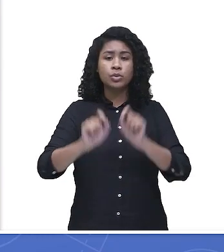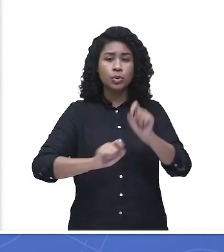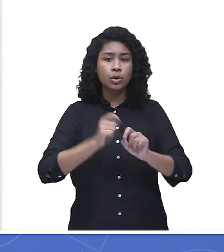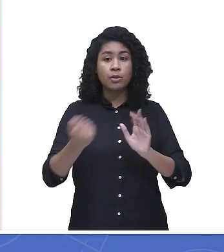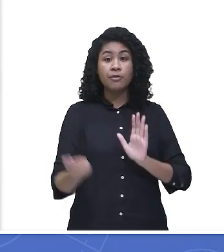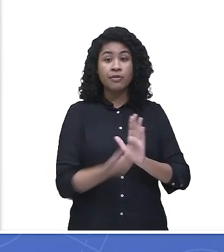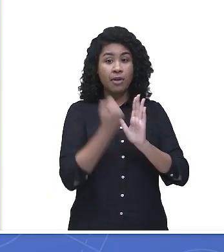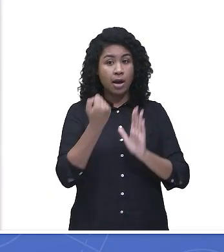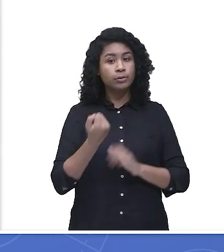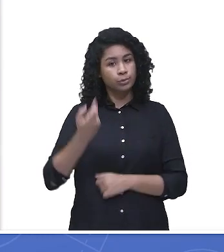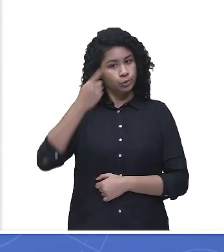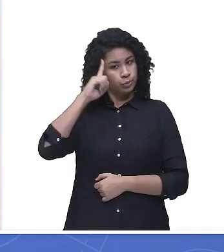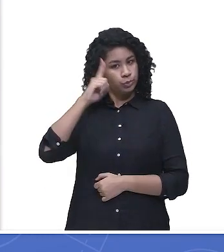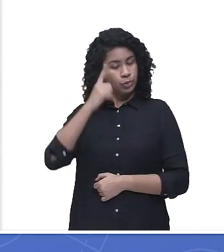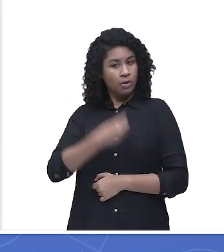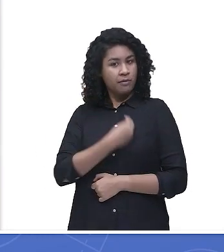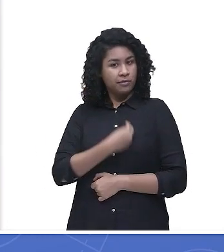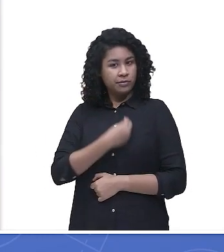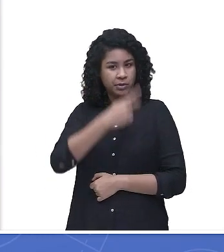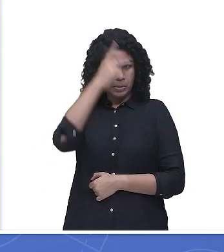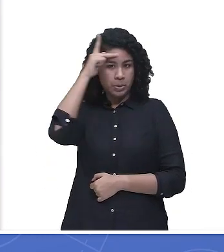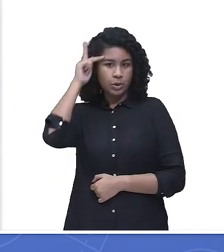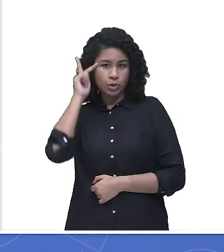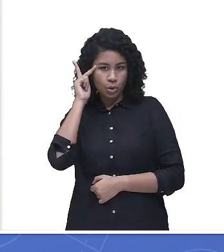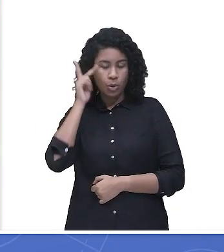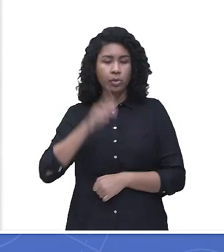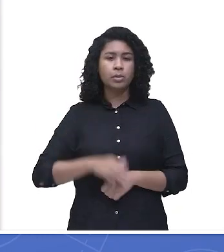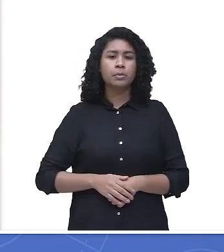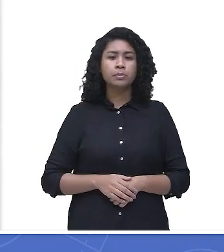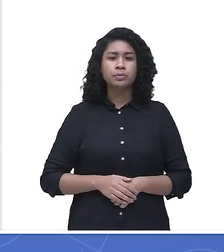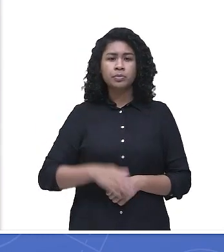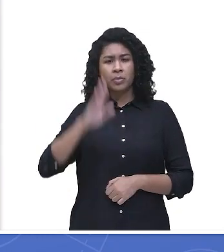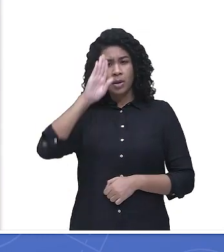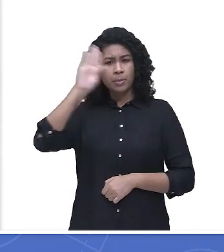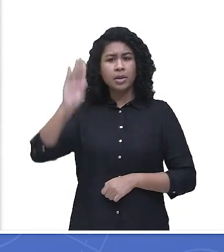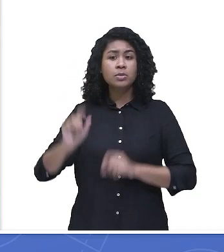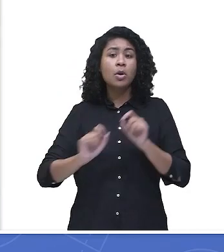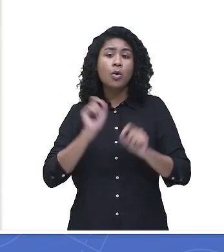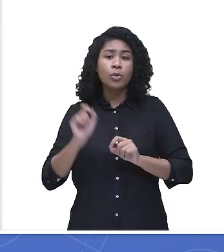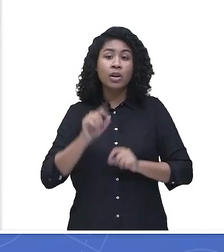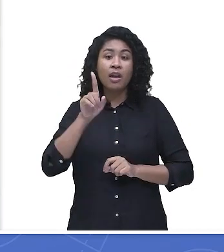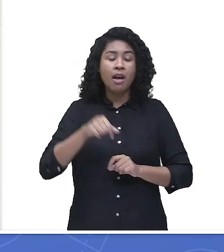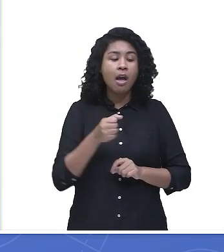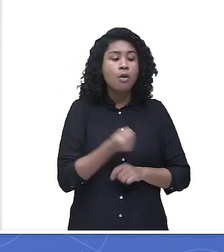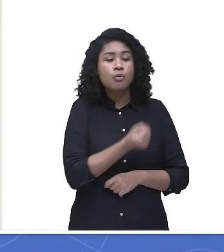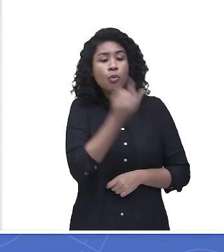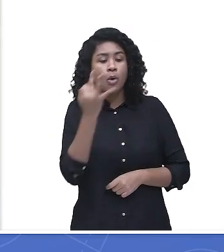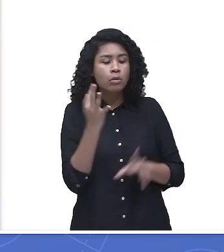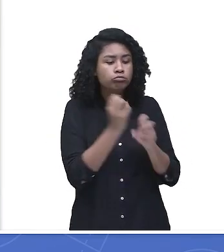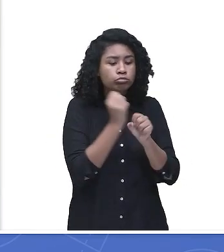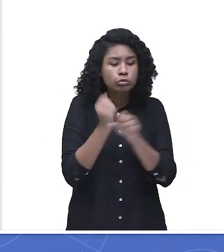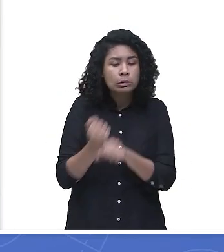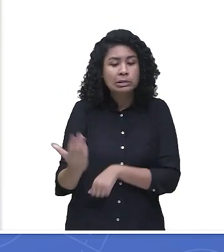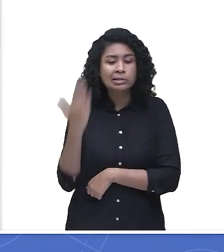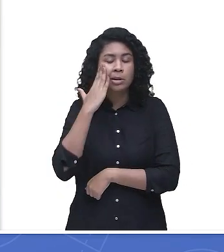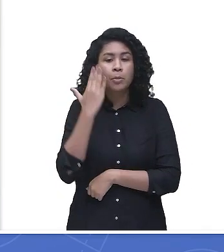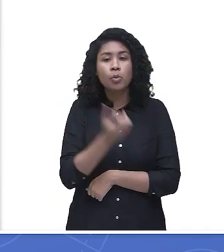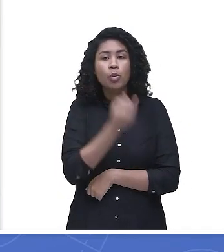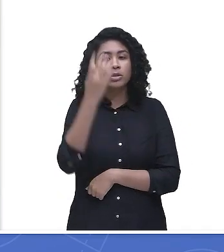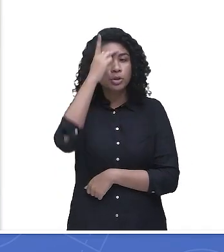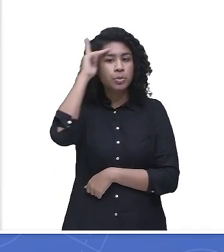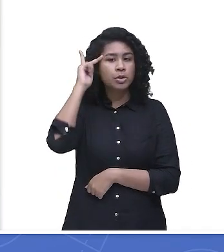do cotidiano. Na nossa crônica, o principal fato é o recenseamento, a contagem dos cidadãos, das pessoas que vivem